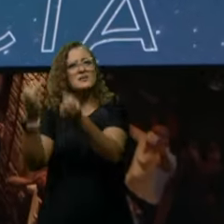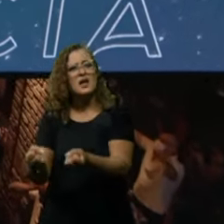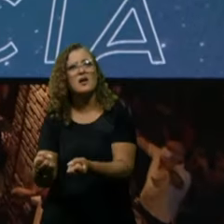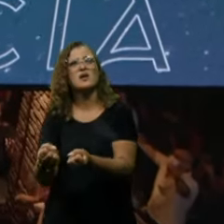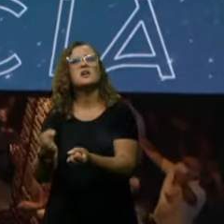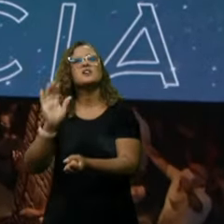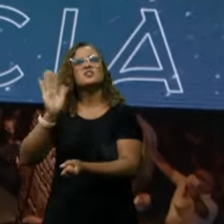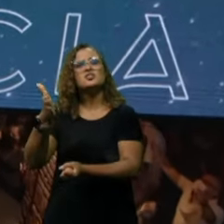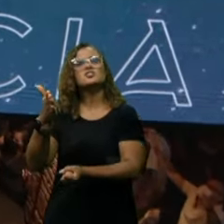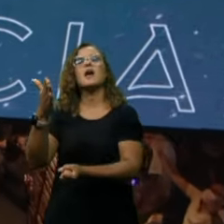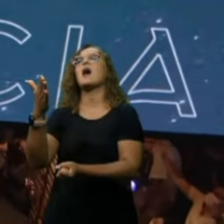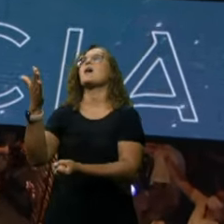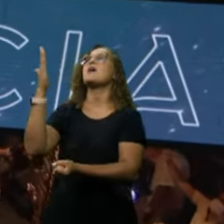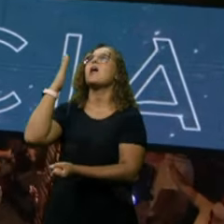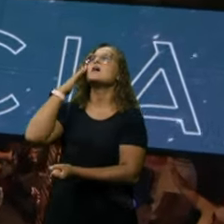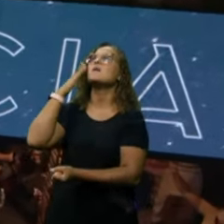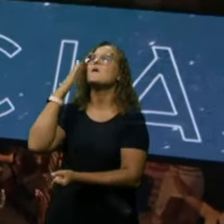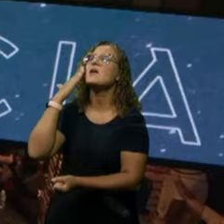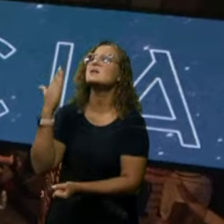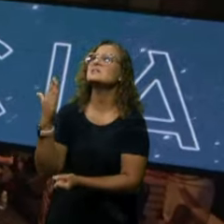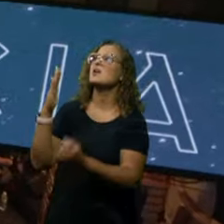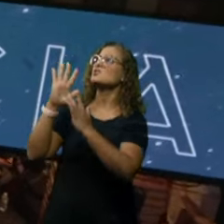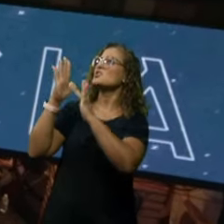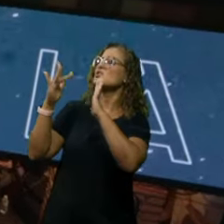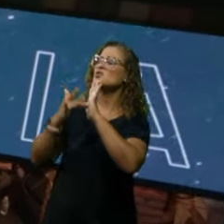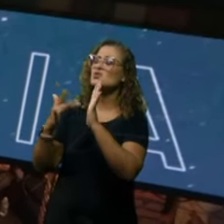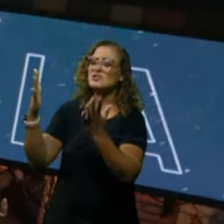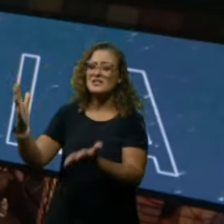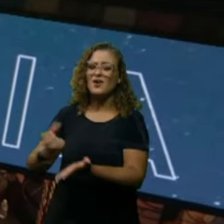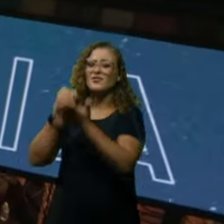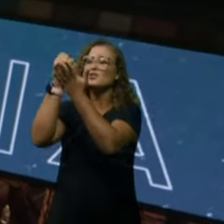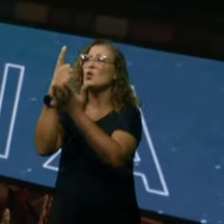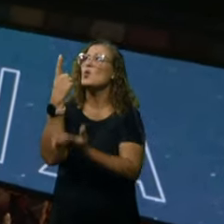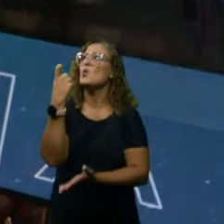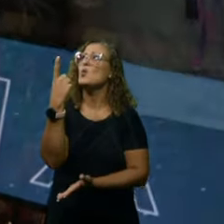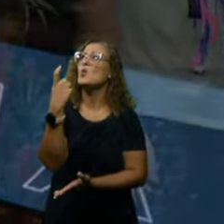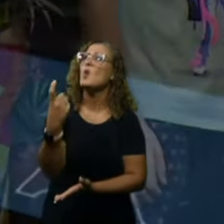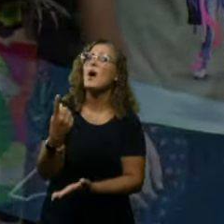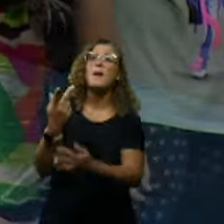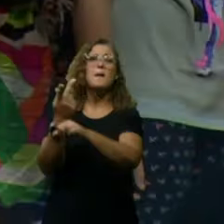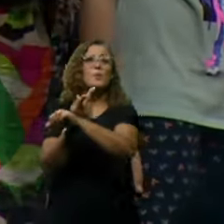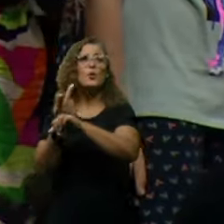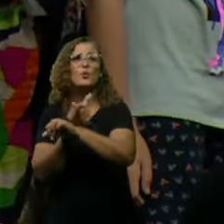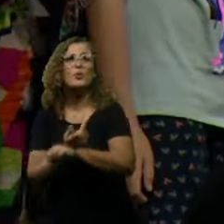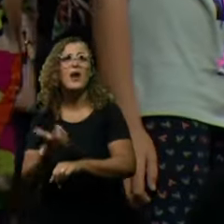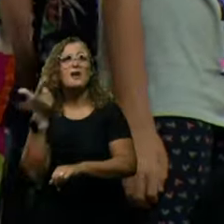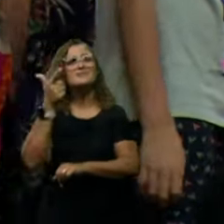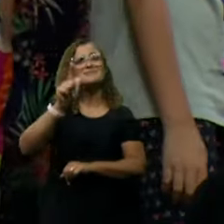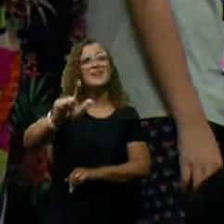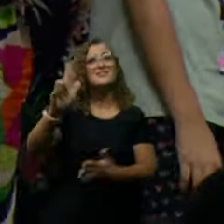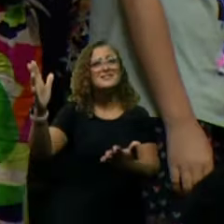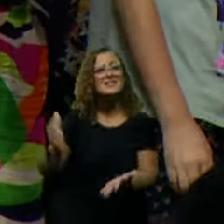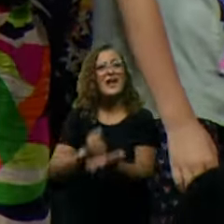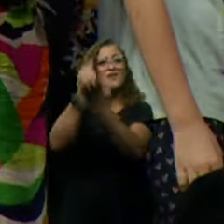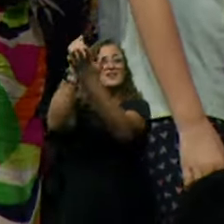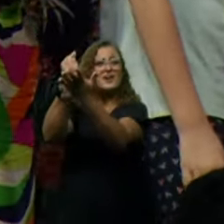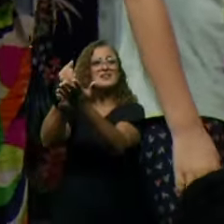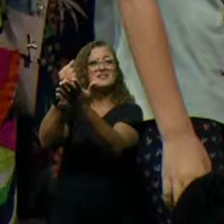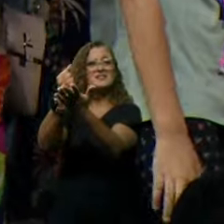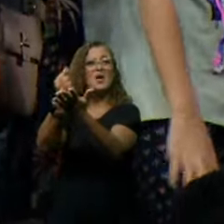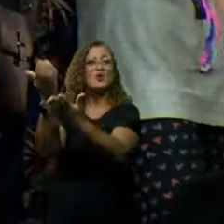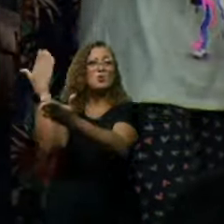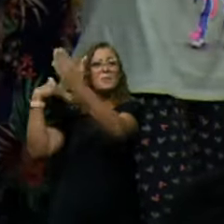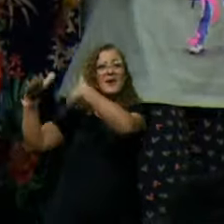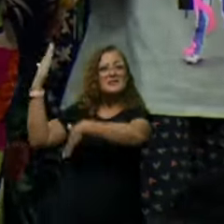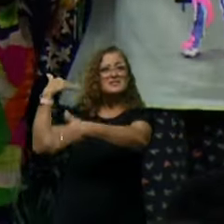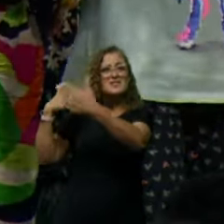suficiente Salvador a procurar alegria da salvação que pereceu ao longo dos